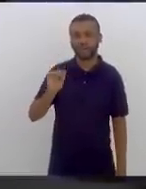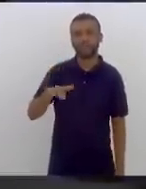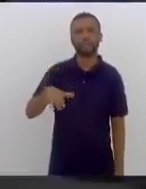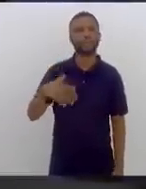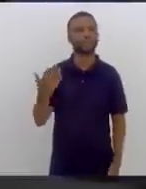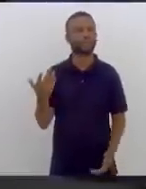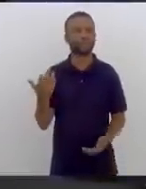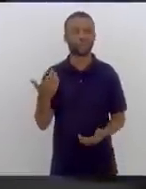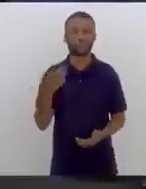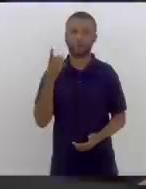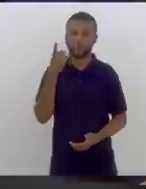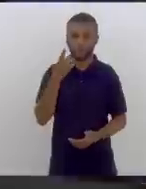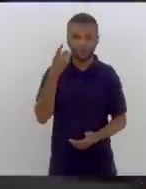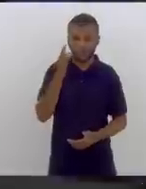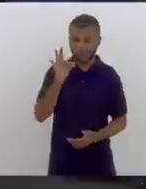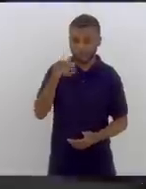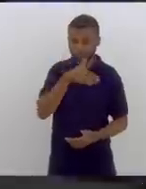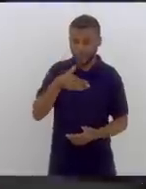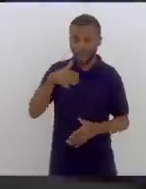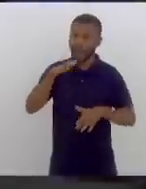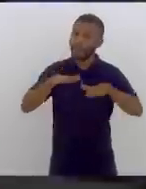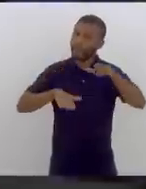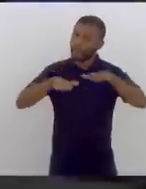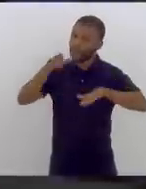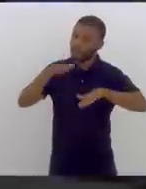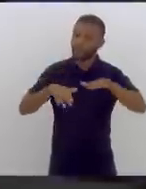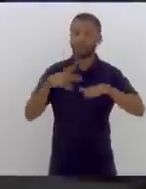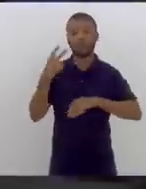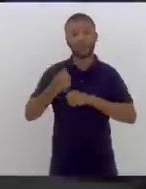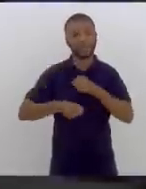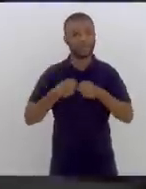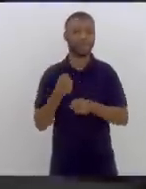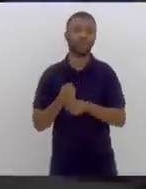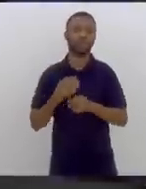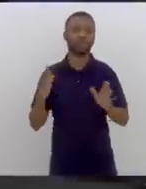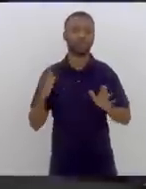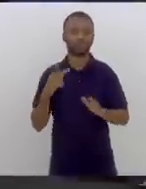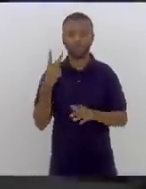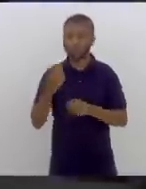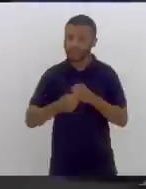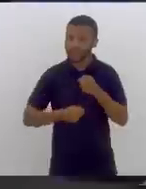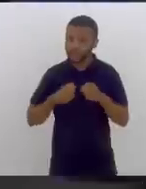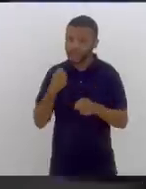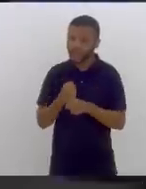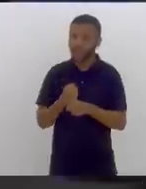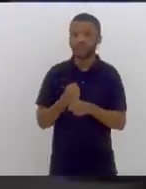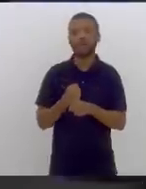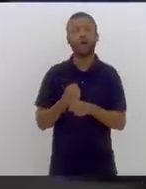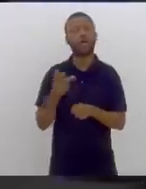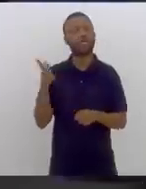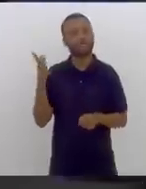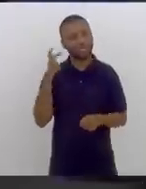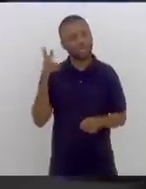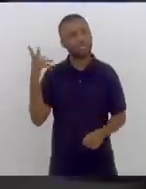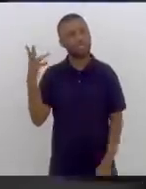Portugal há pelo menos aí uns dois anos dois anos ouvindo